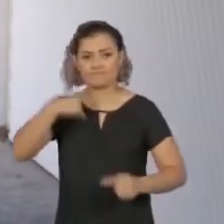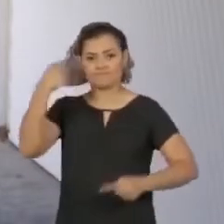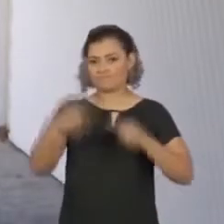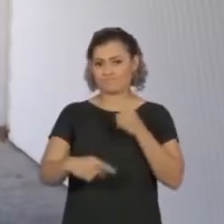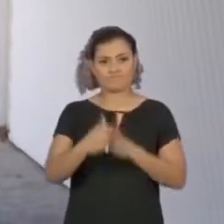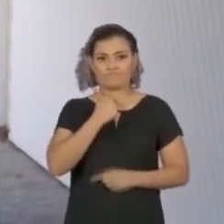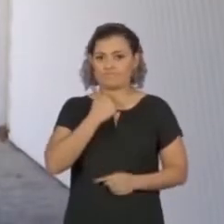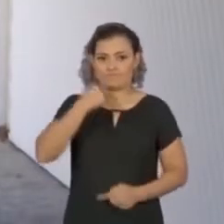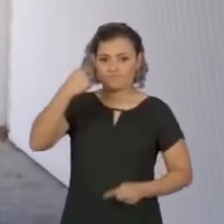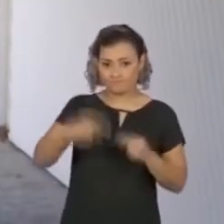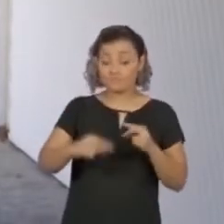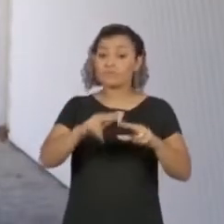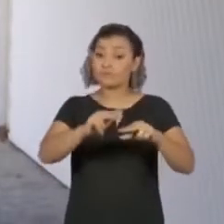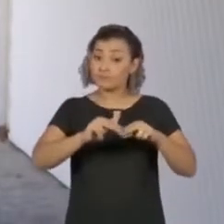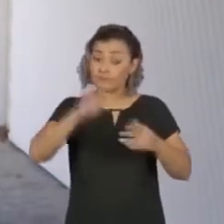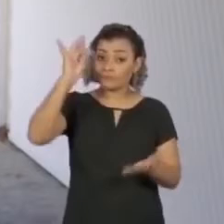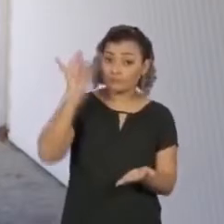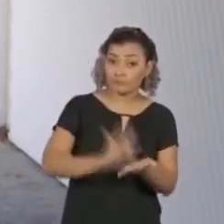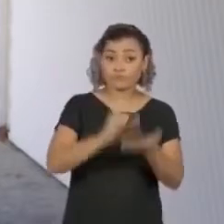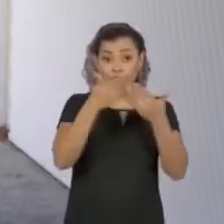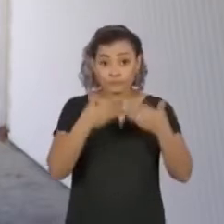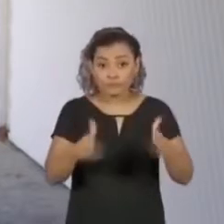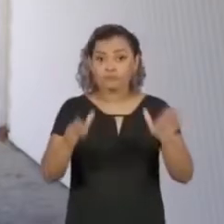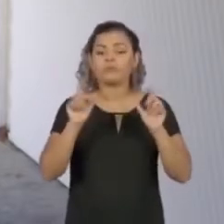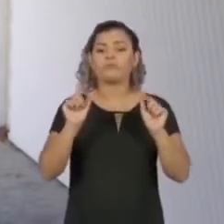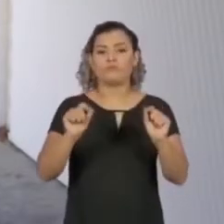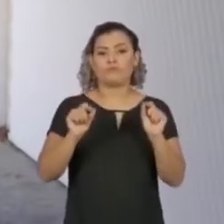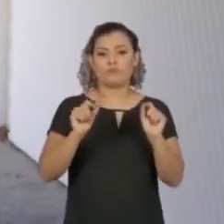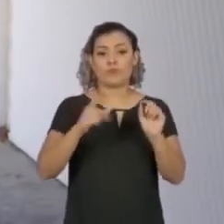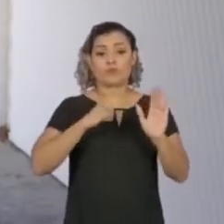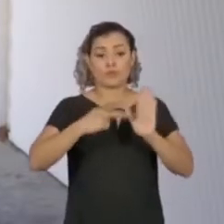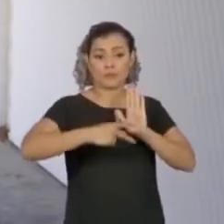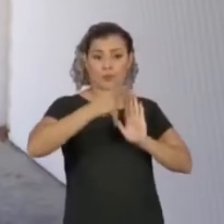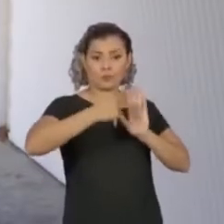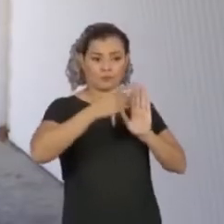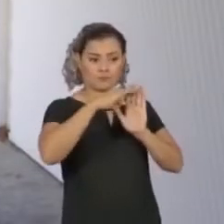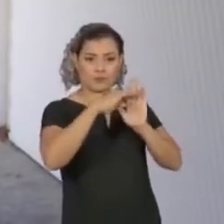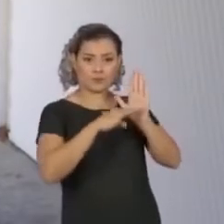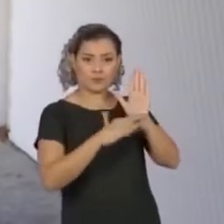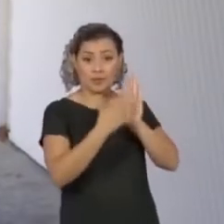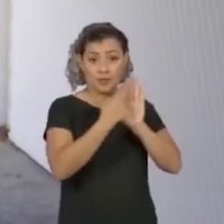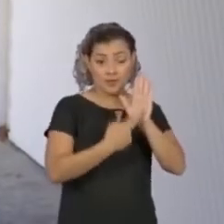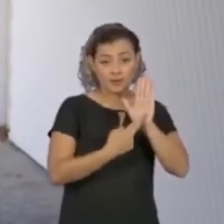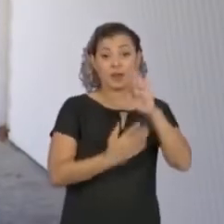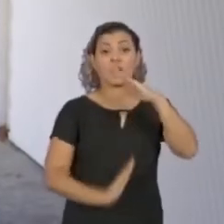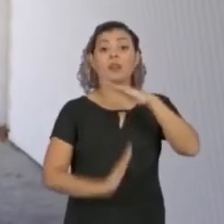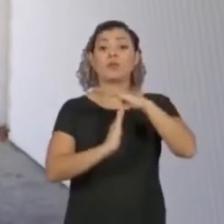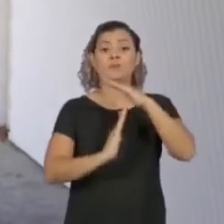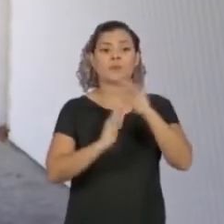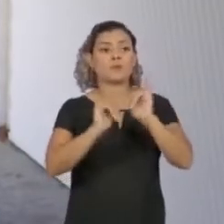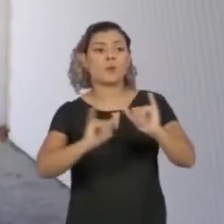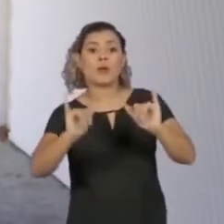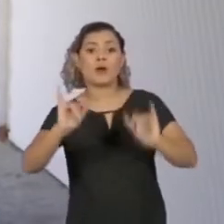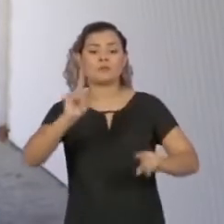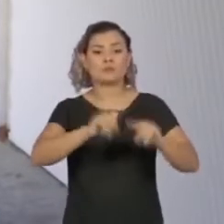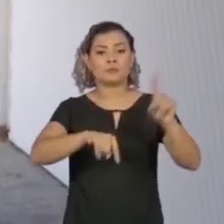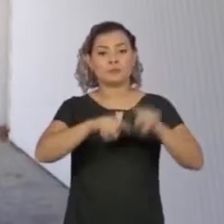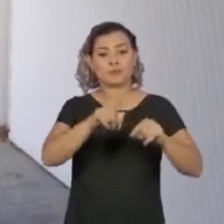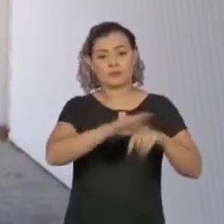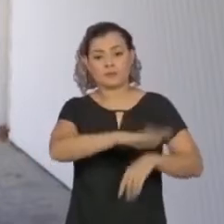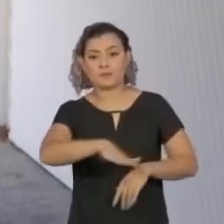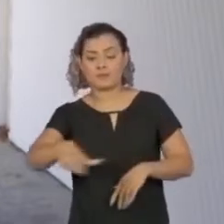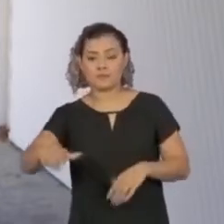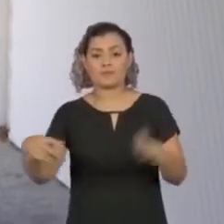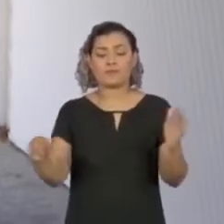federal que pretende oficializar por uma portaria os limites da propaganda infantil reacendeu a discussão